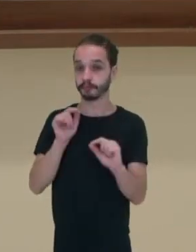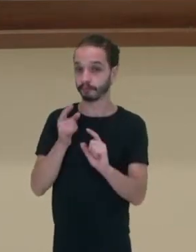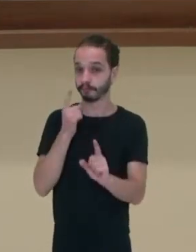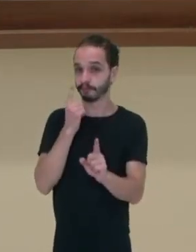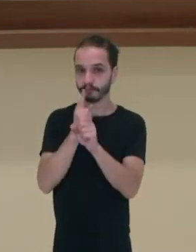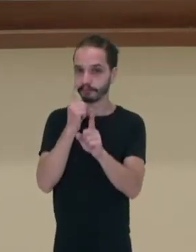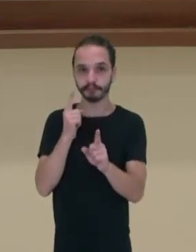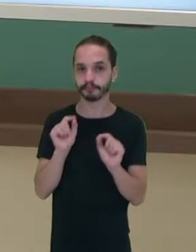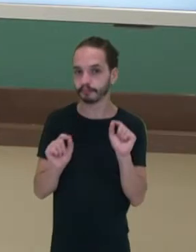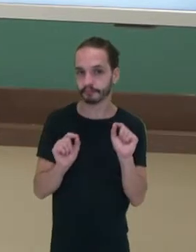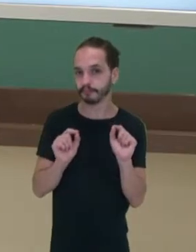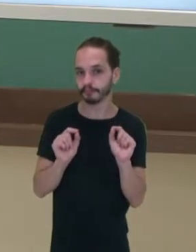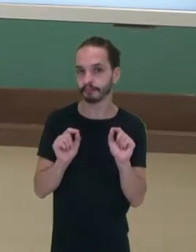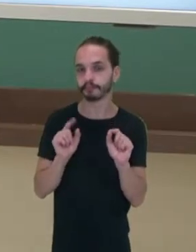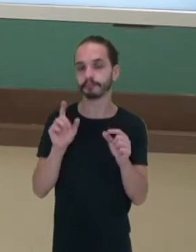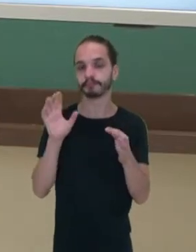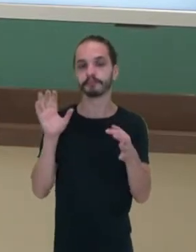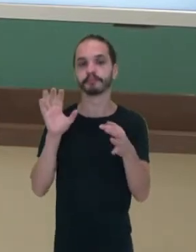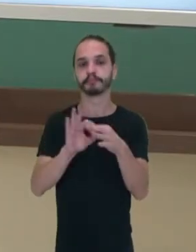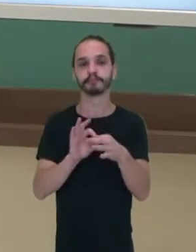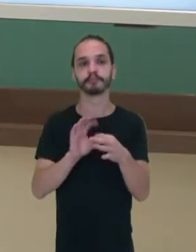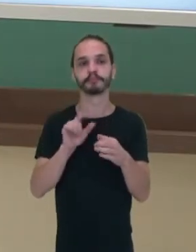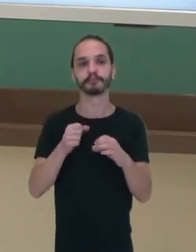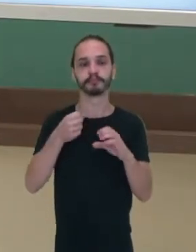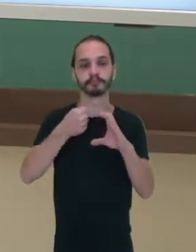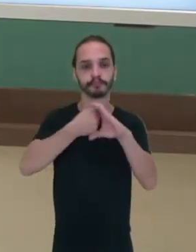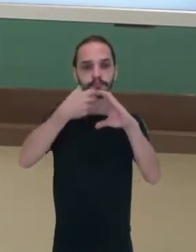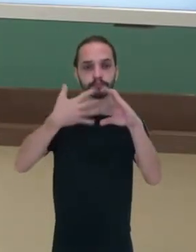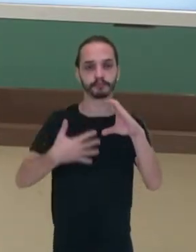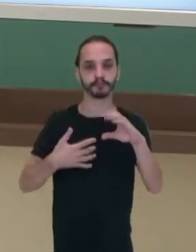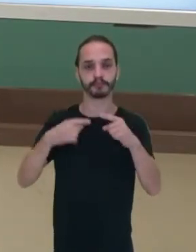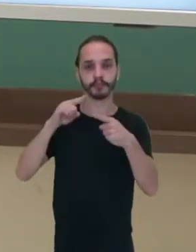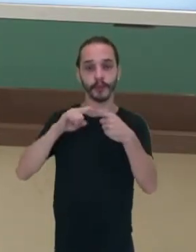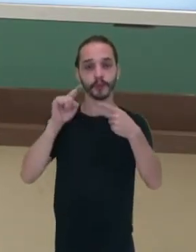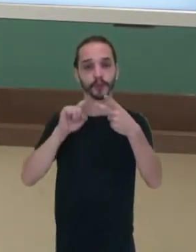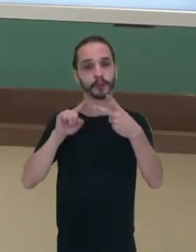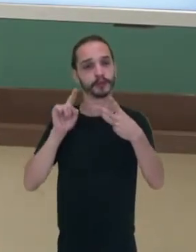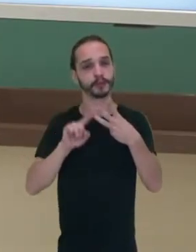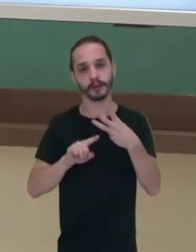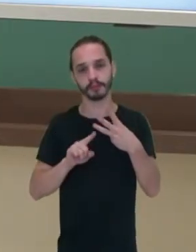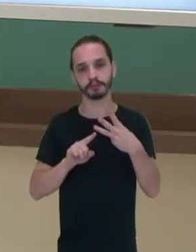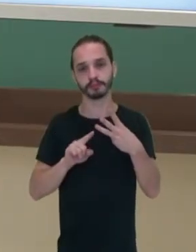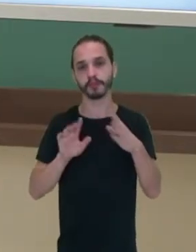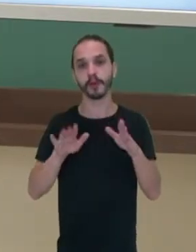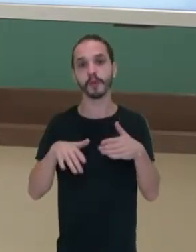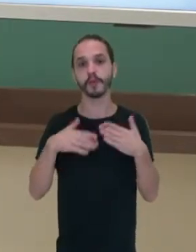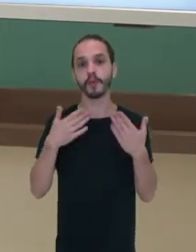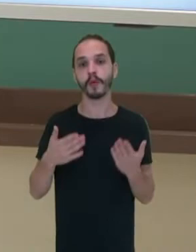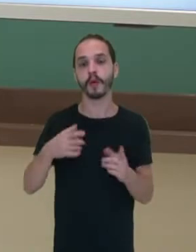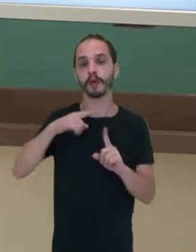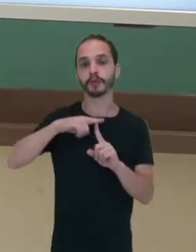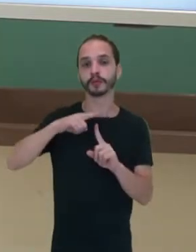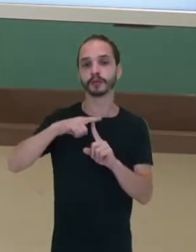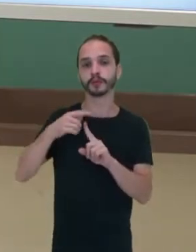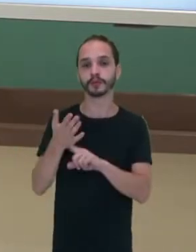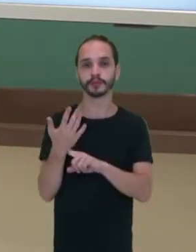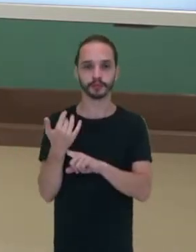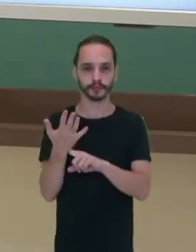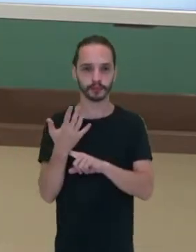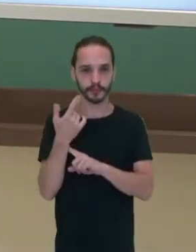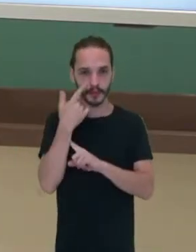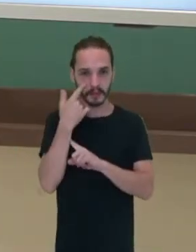aqui? E elas correspondem, né? Essas características aqui. 1, 2 e 3. corresponde a que tipo de algas? Bora lá